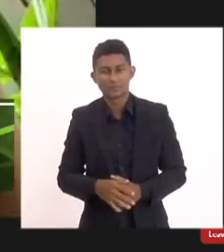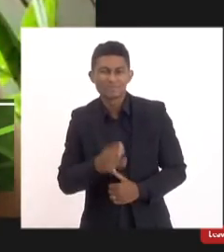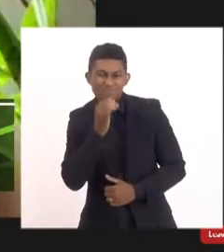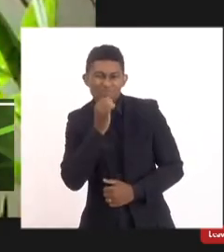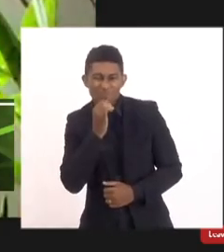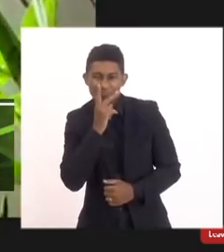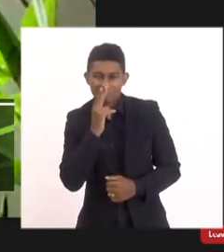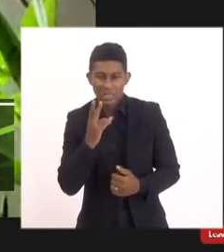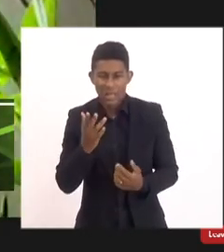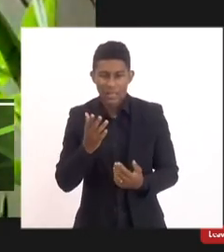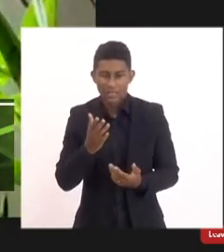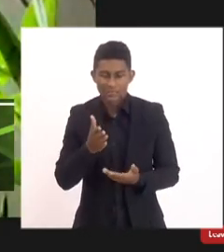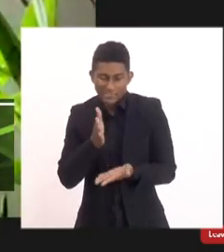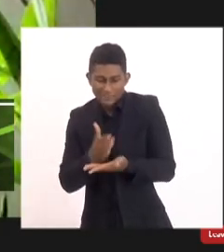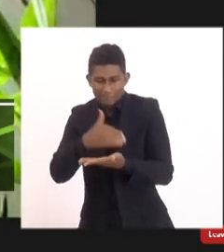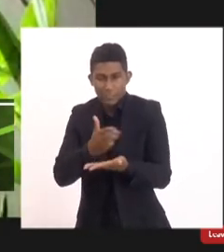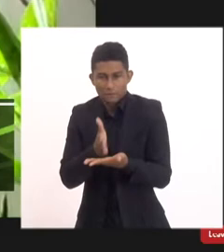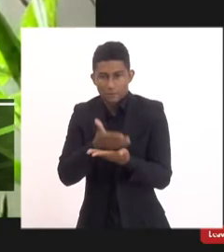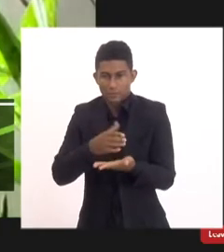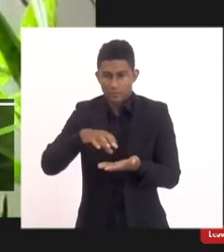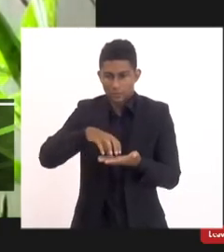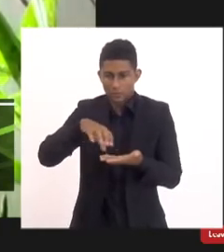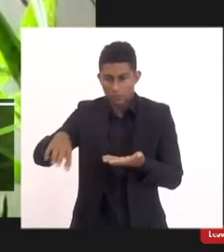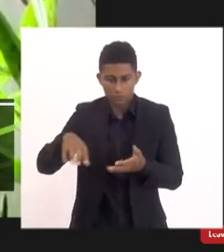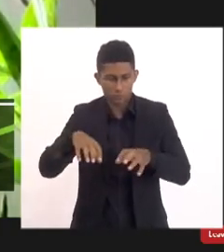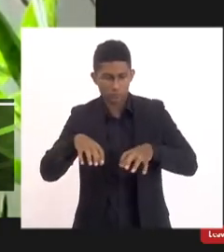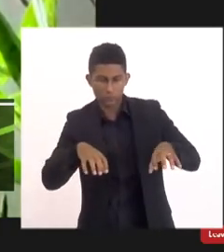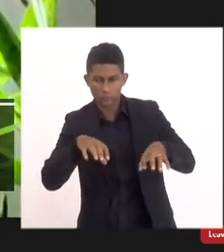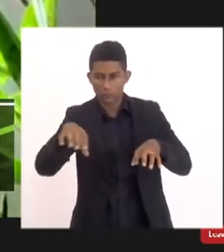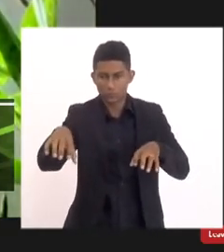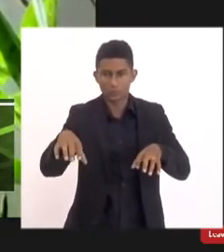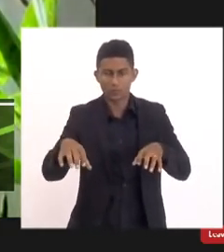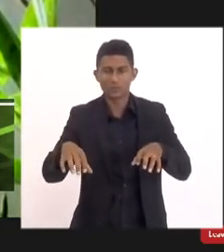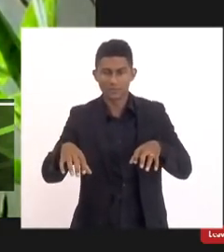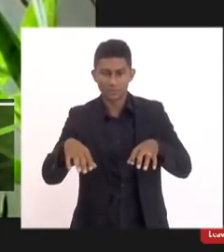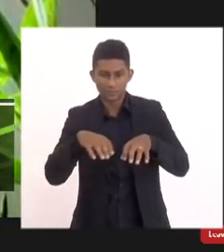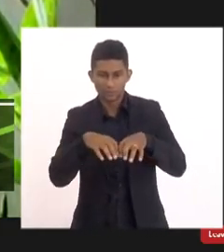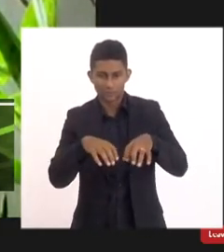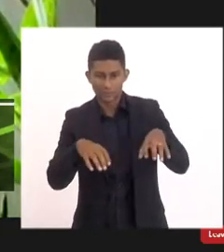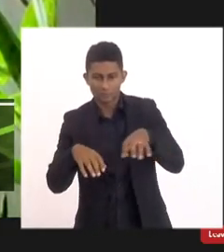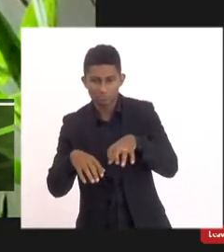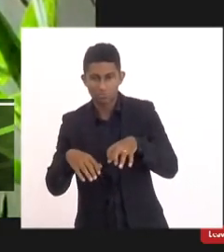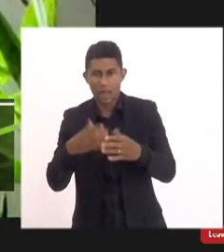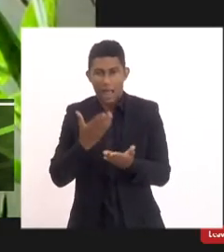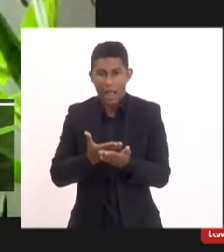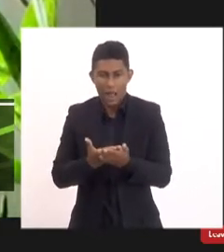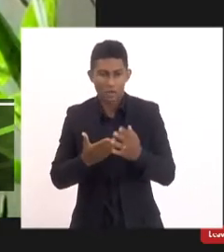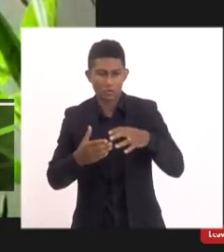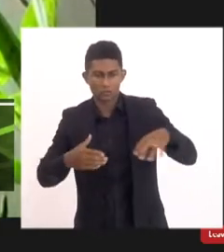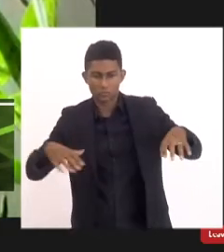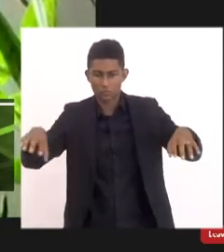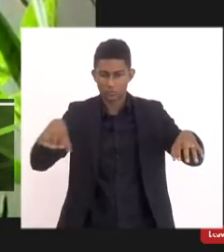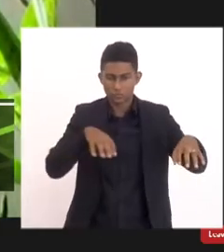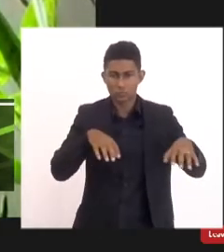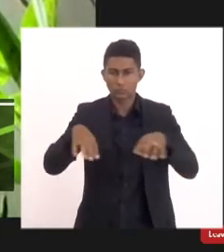dividir, vamos colocar assim, né? Seria fazer um rodízio, talvez,